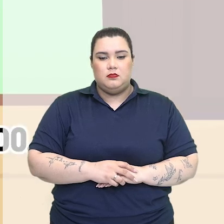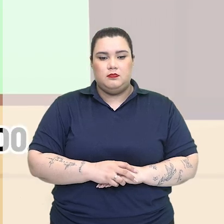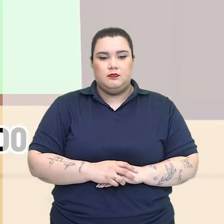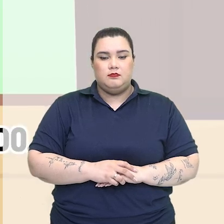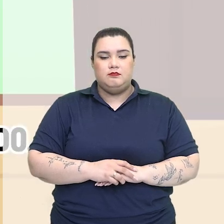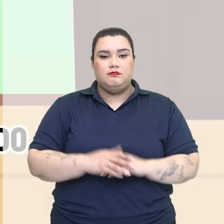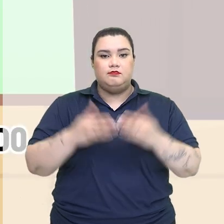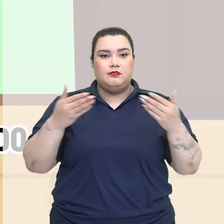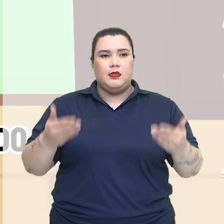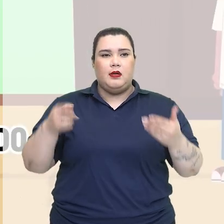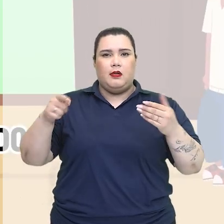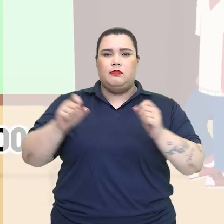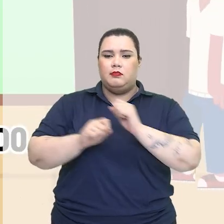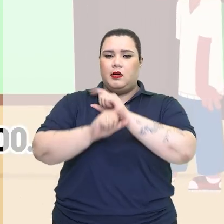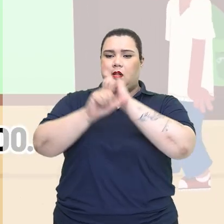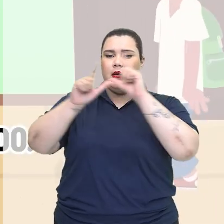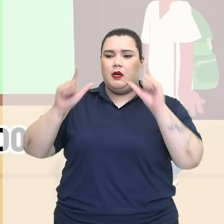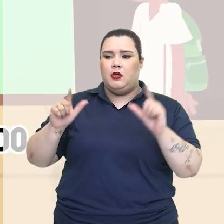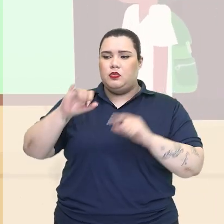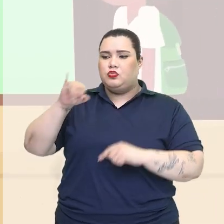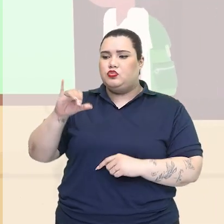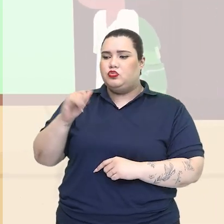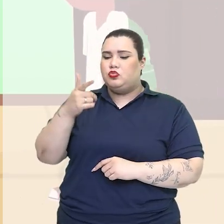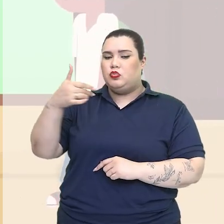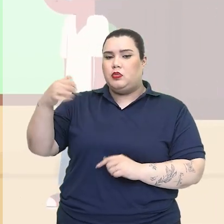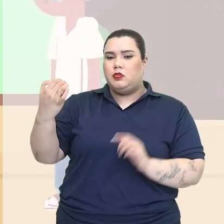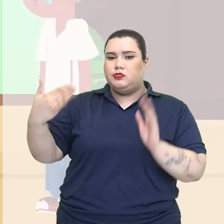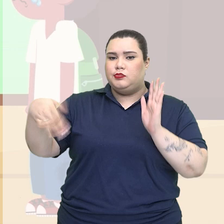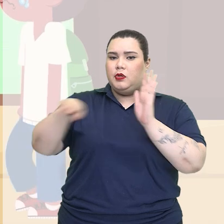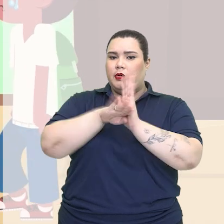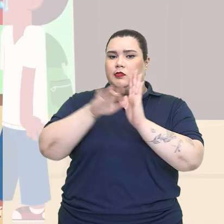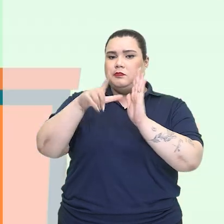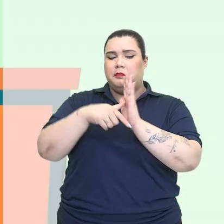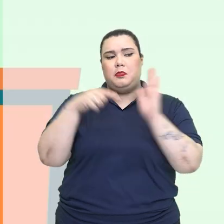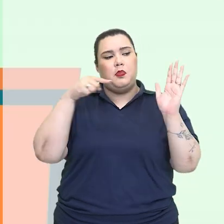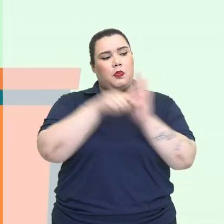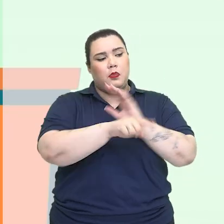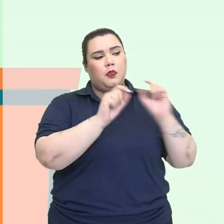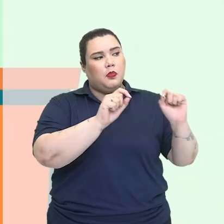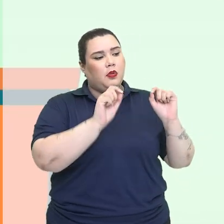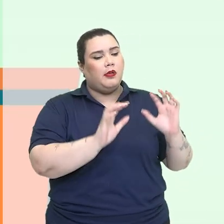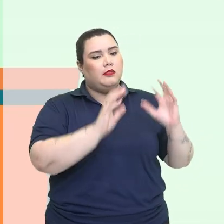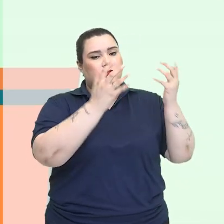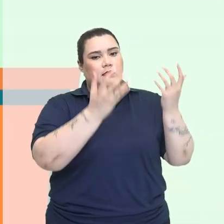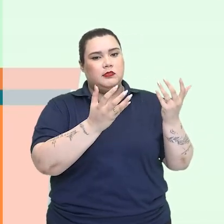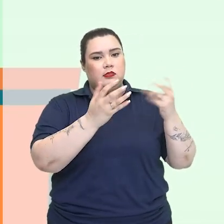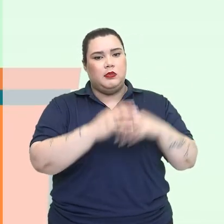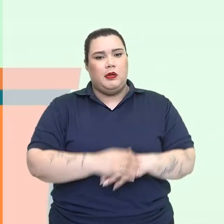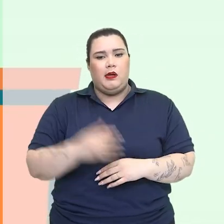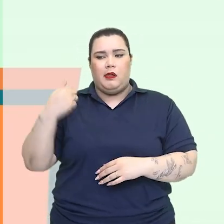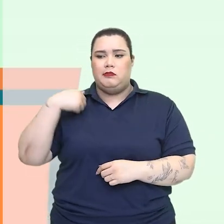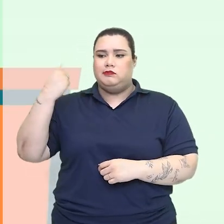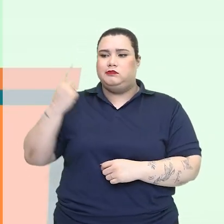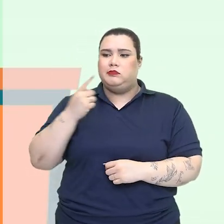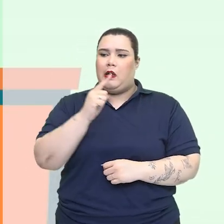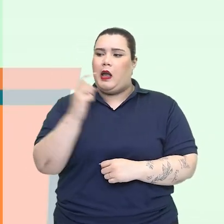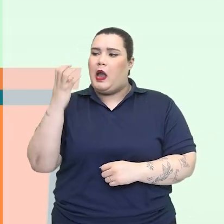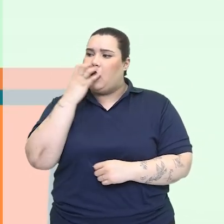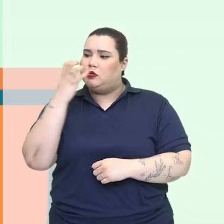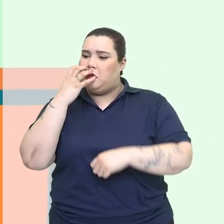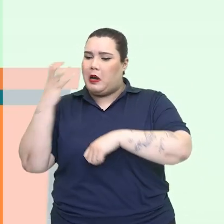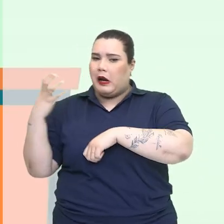Naquela manhã, Joãozinho chega atrasado. O que houve, Joãozinho? Fui atacado por um cachorro no caminho,